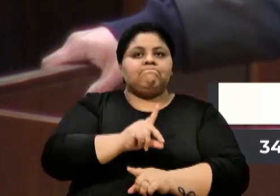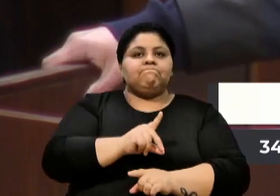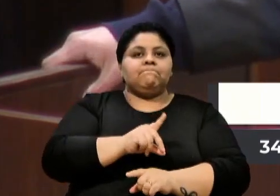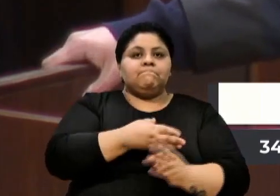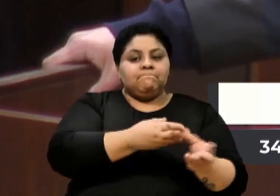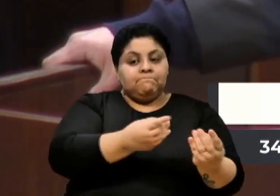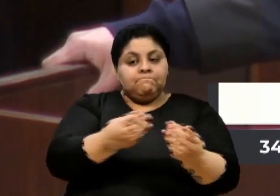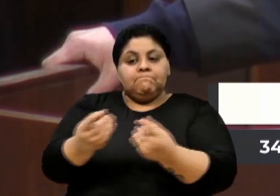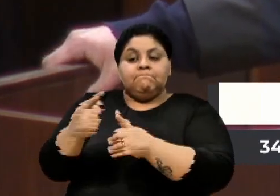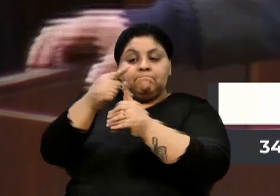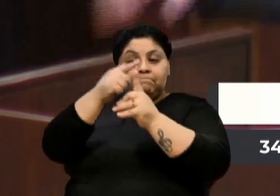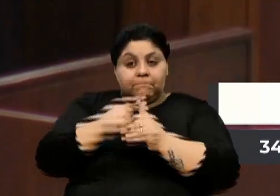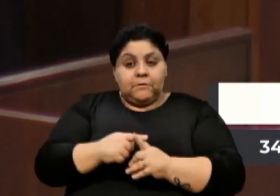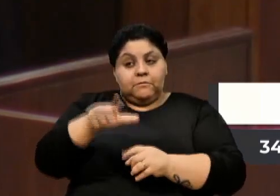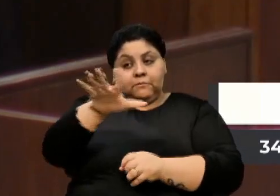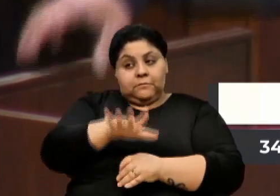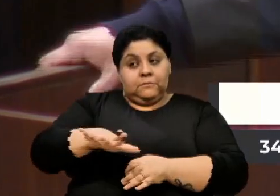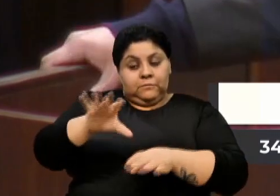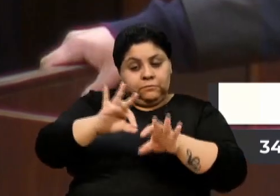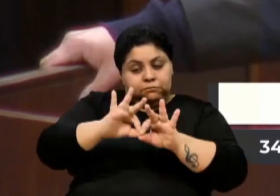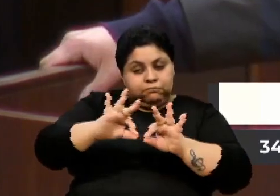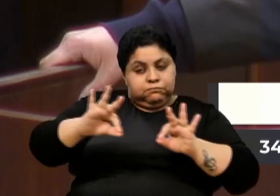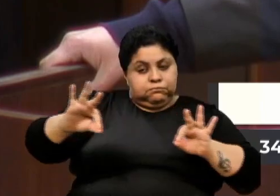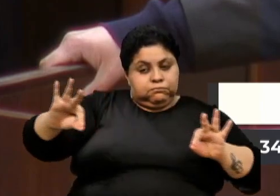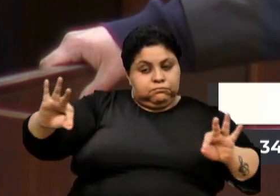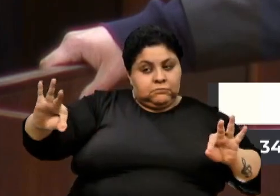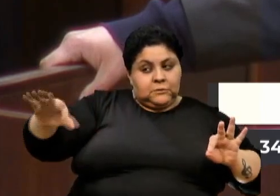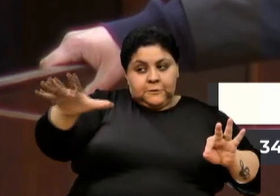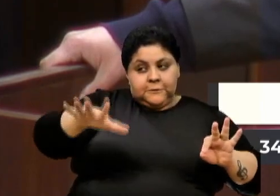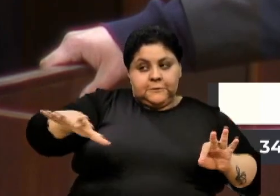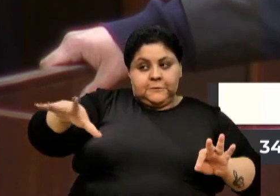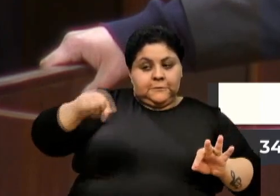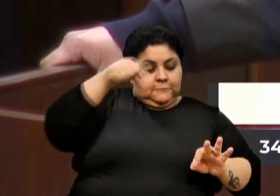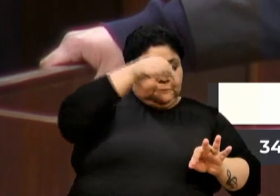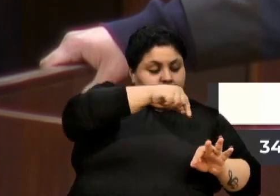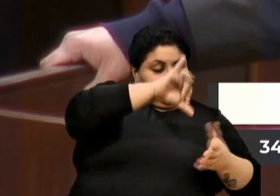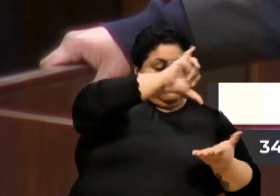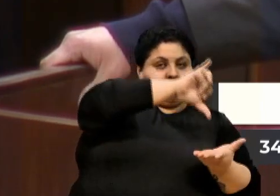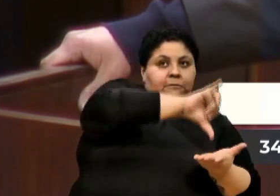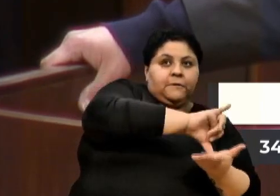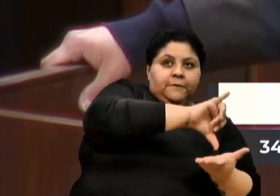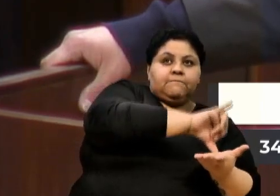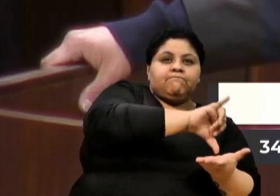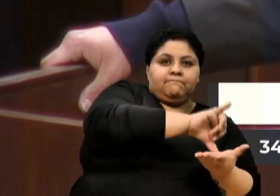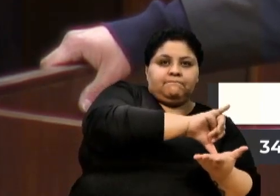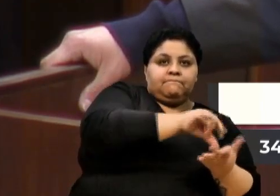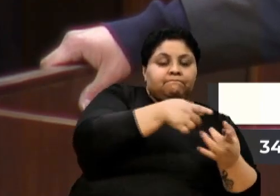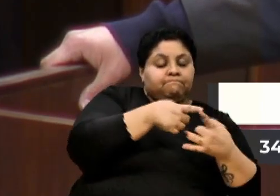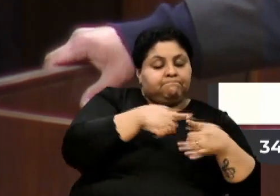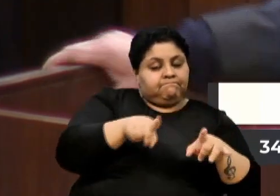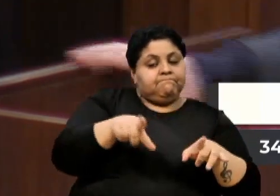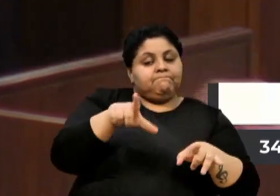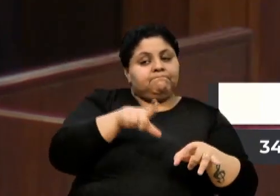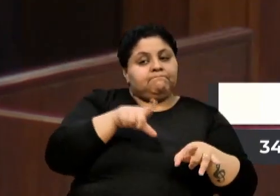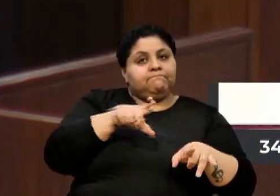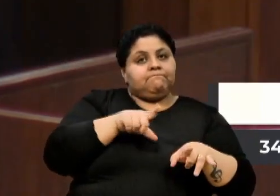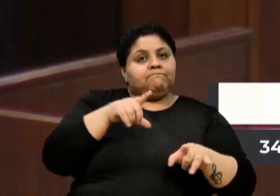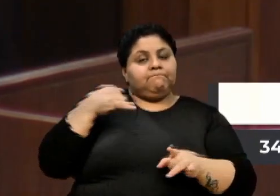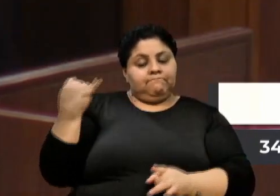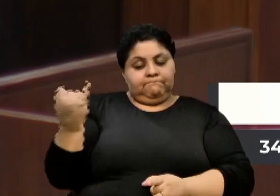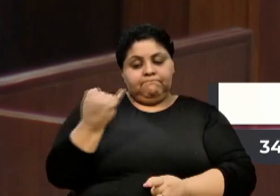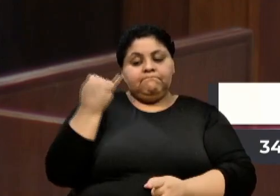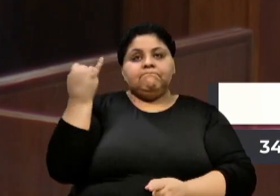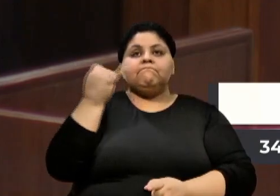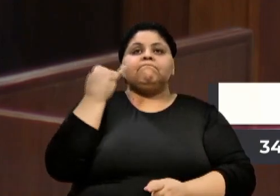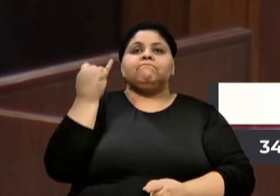um pouco distantes aqui do centro, que é a nossa cidade de Caxias, mas nós temos que dar a devida importância também